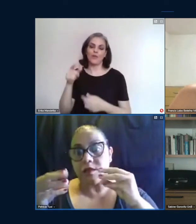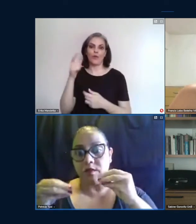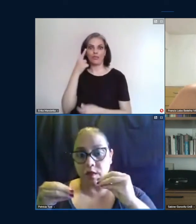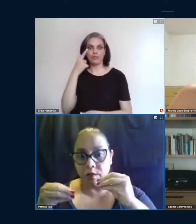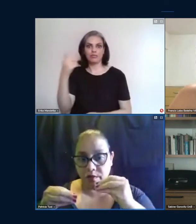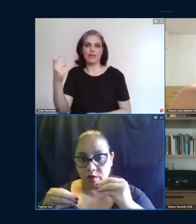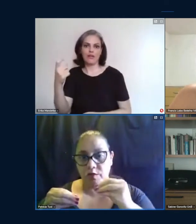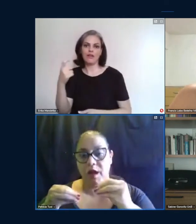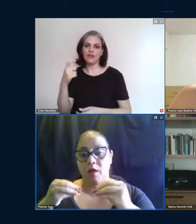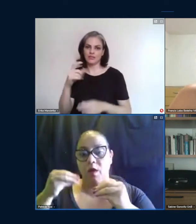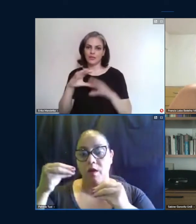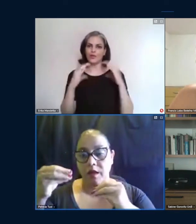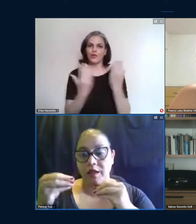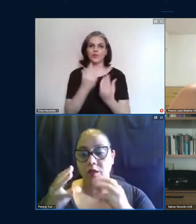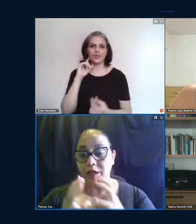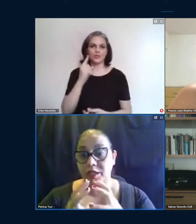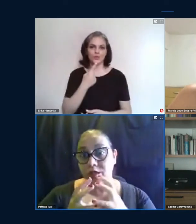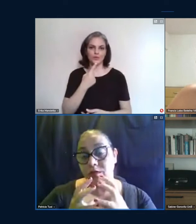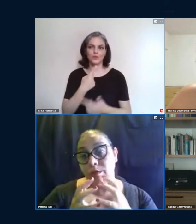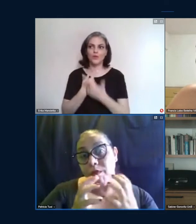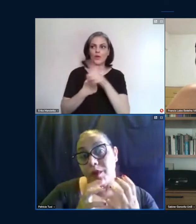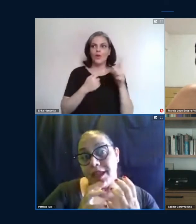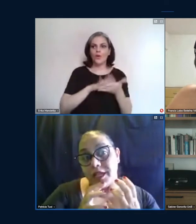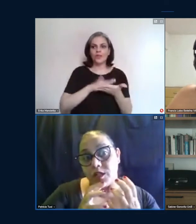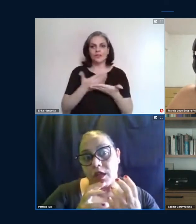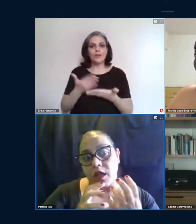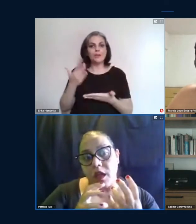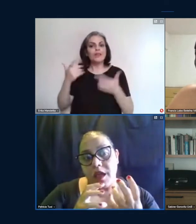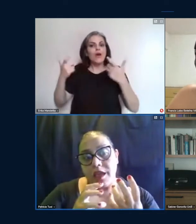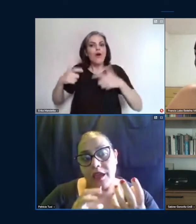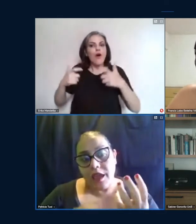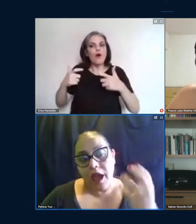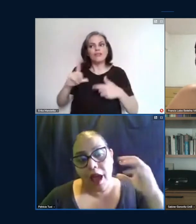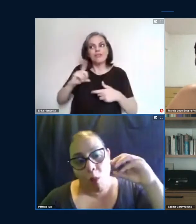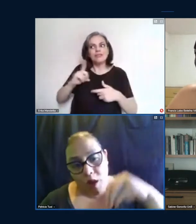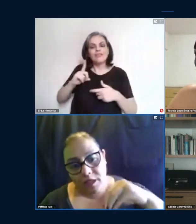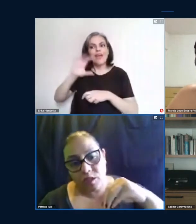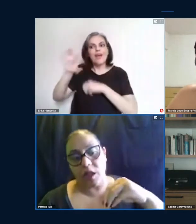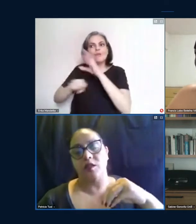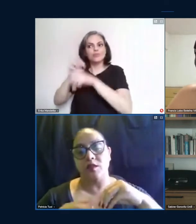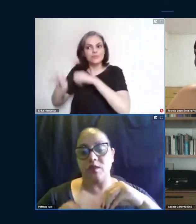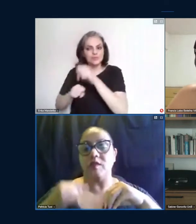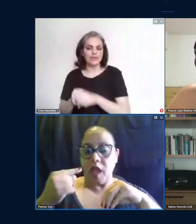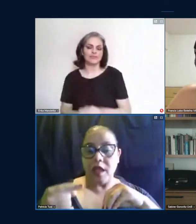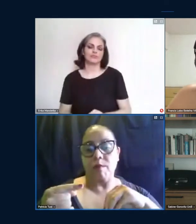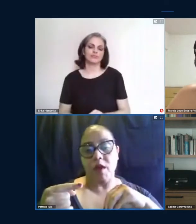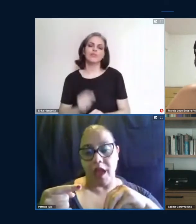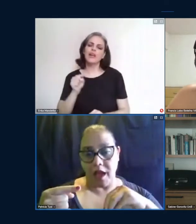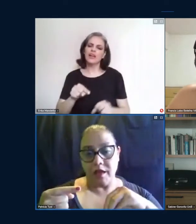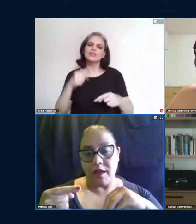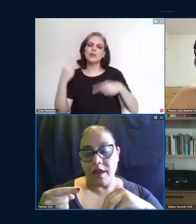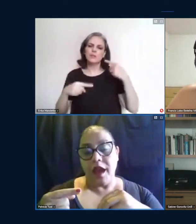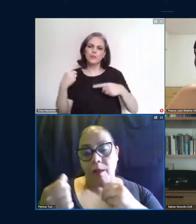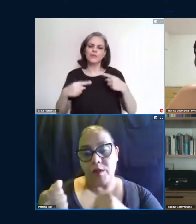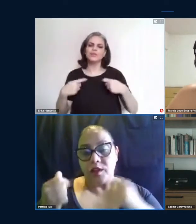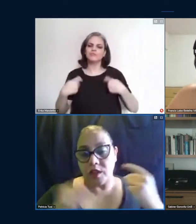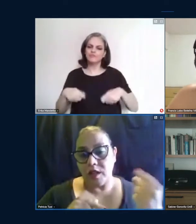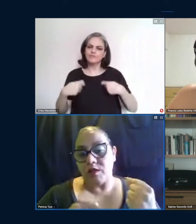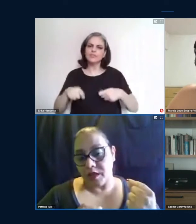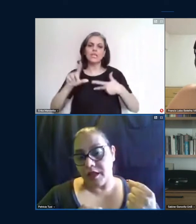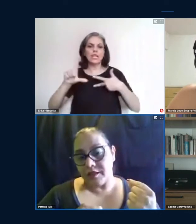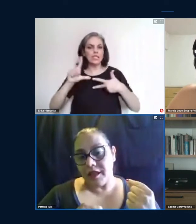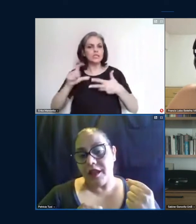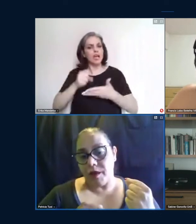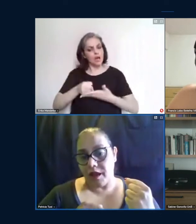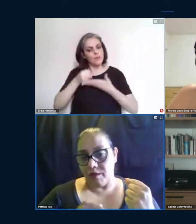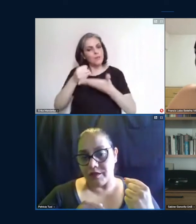intérpretes vão ter uma fonte maior, então, acho que isso é uma política que o legislativo tem que apoiar a política